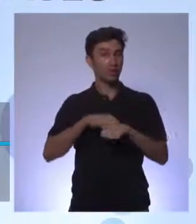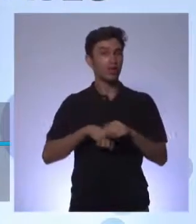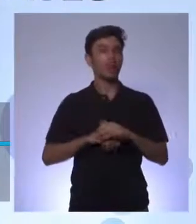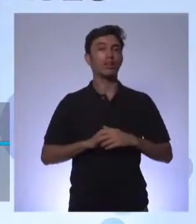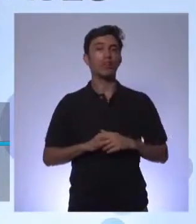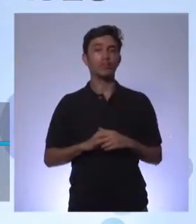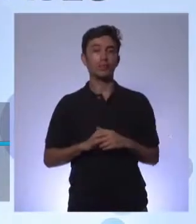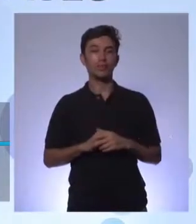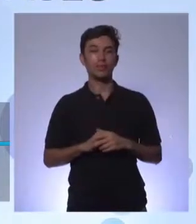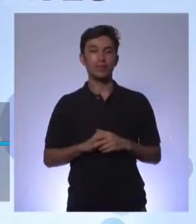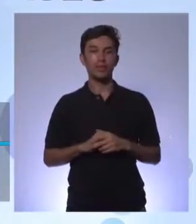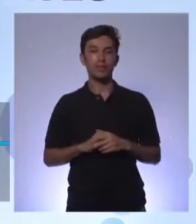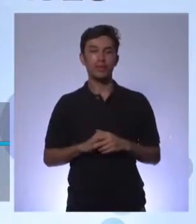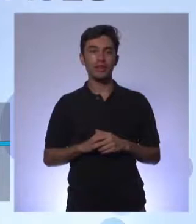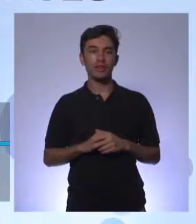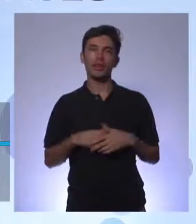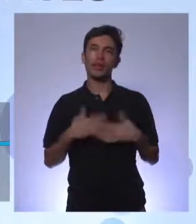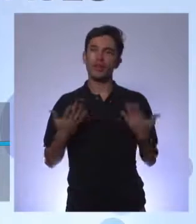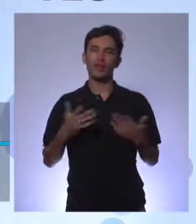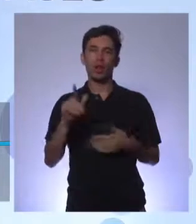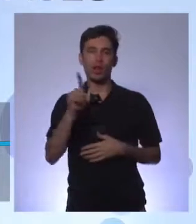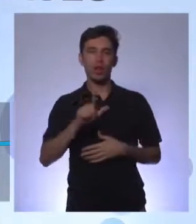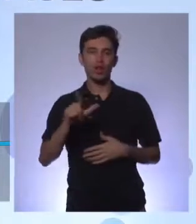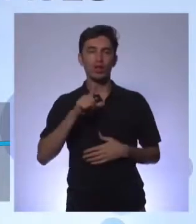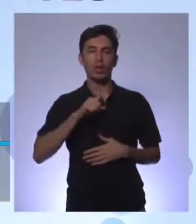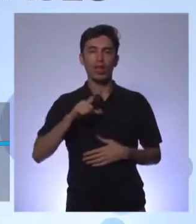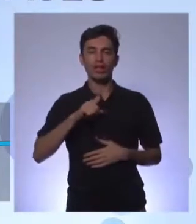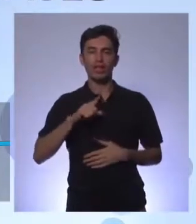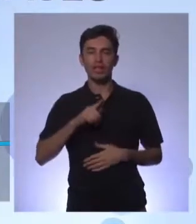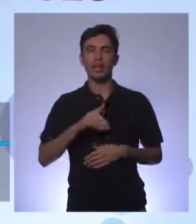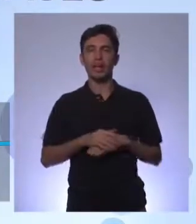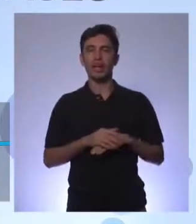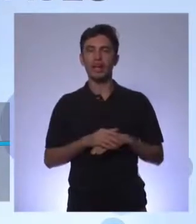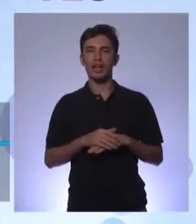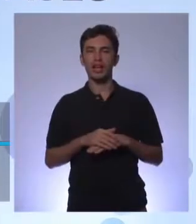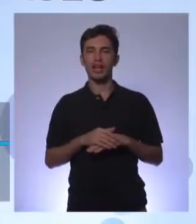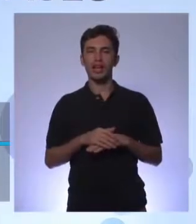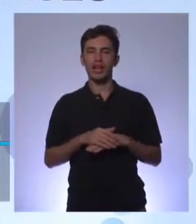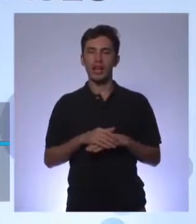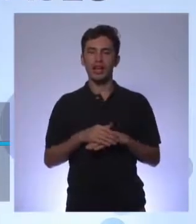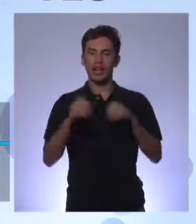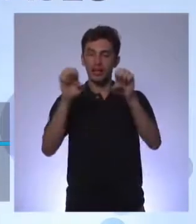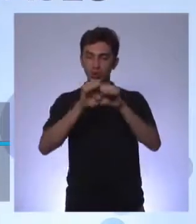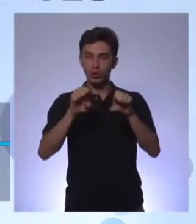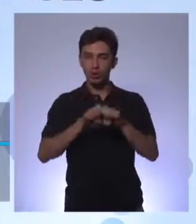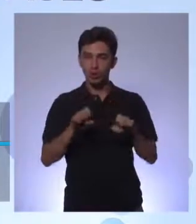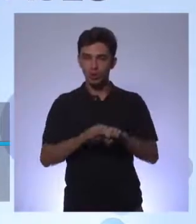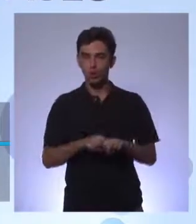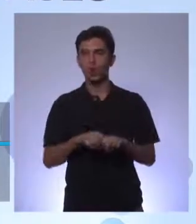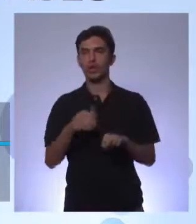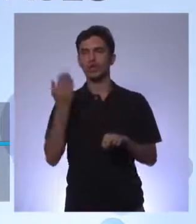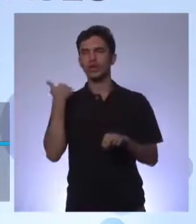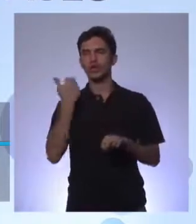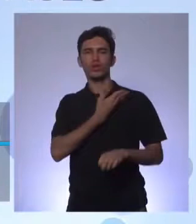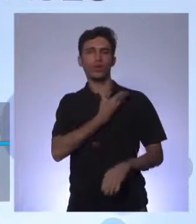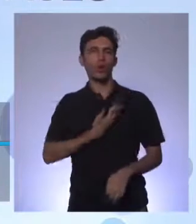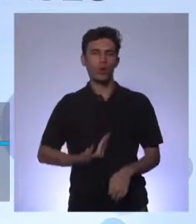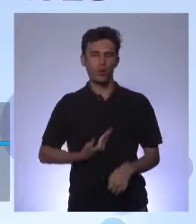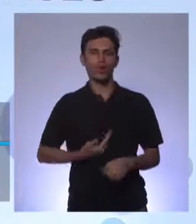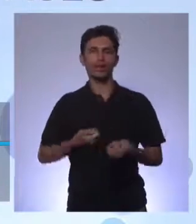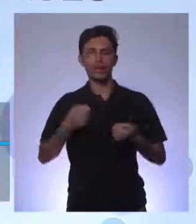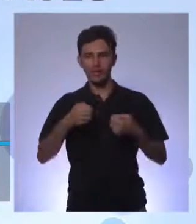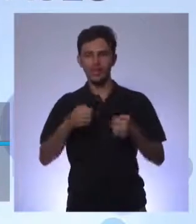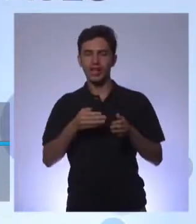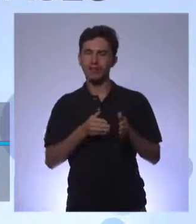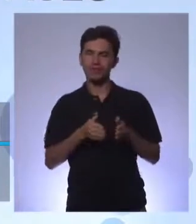ia, claro, passar por dentro da estrutura do antigo regime, e para